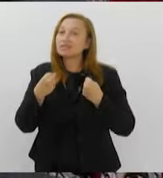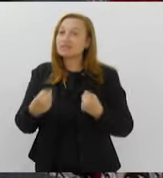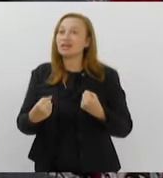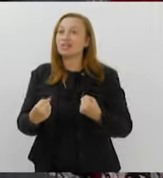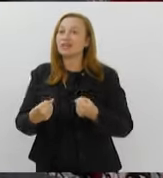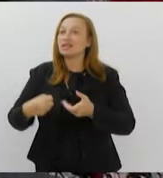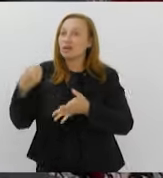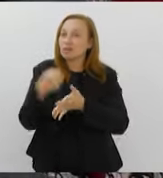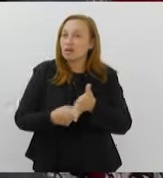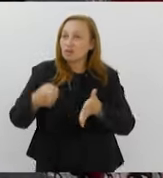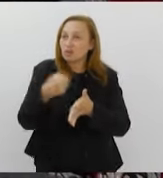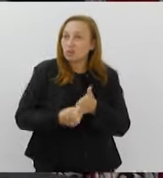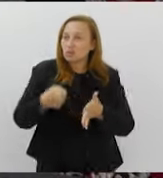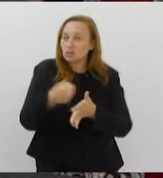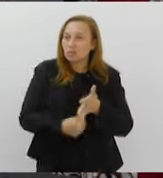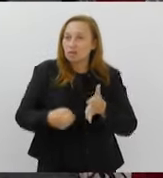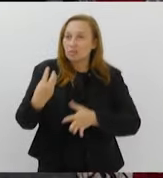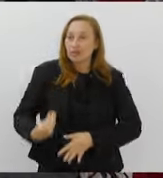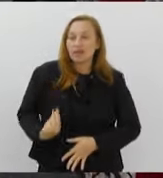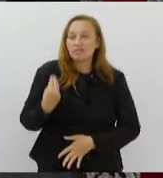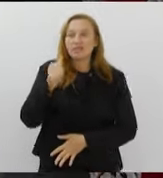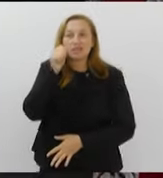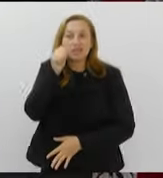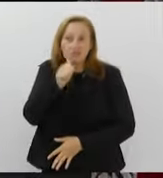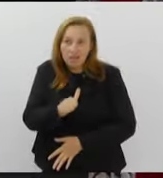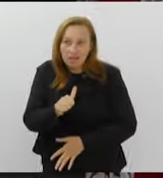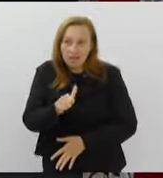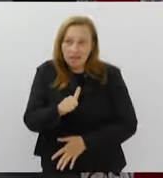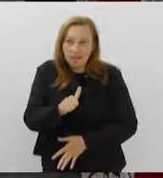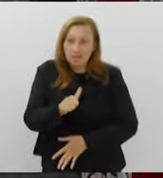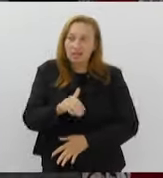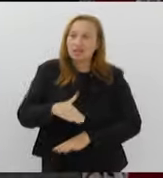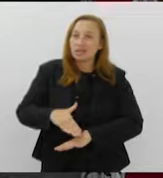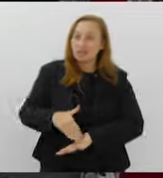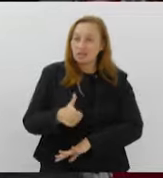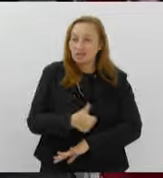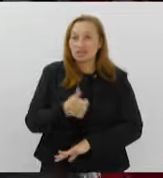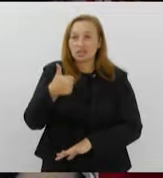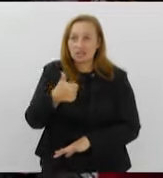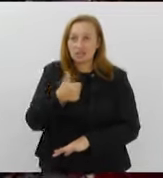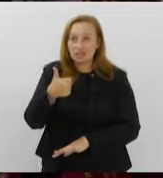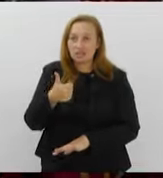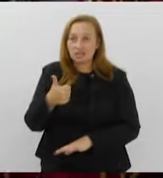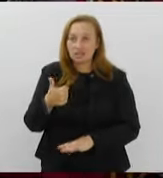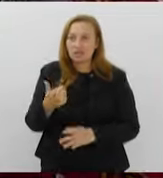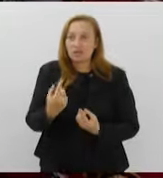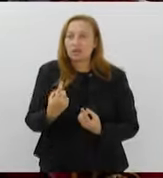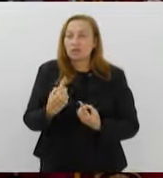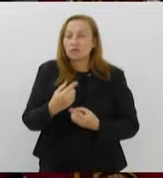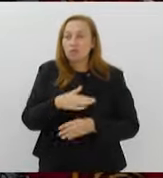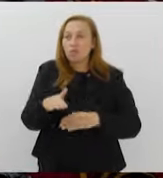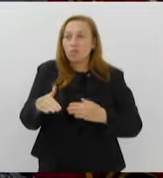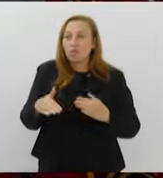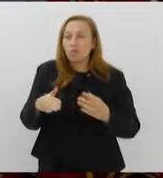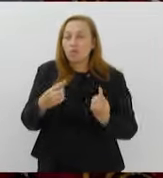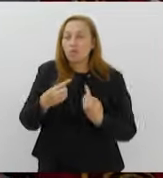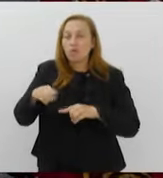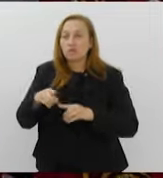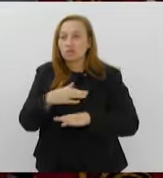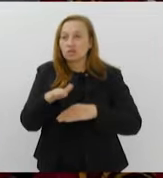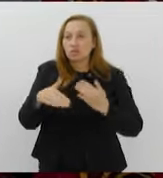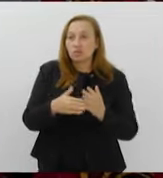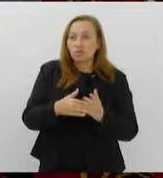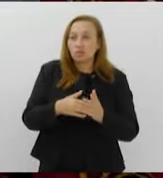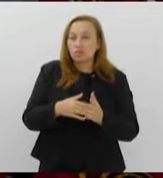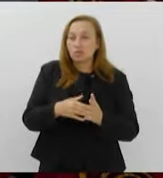da luta pela vida das mulheres, pela dignidade contra todas as formas de opressão. Queria dizer